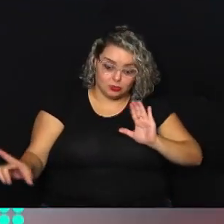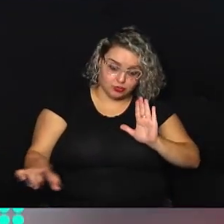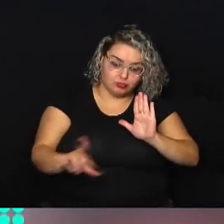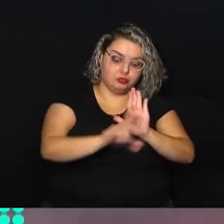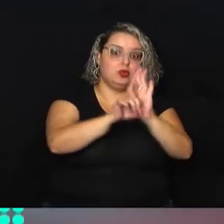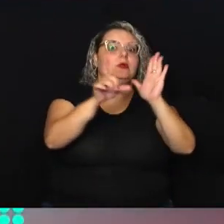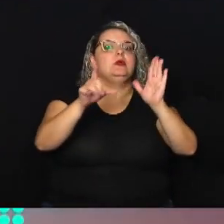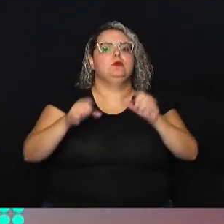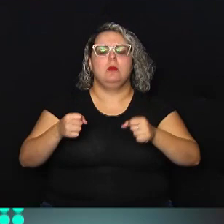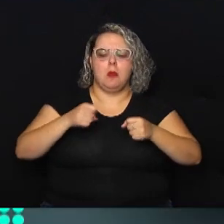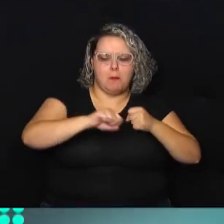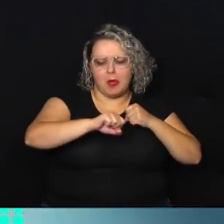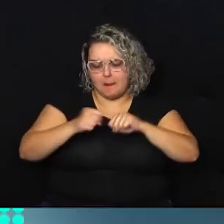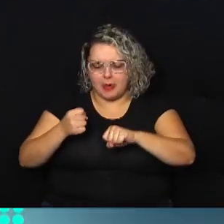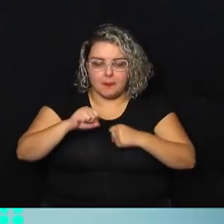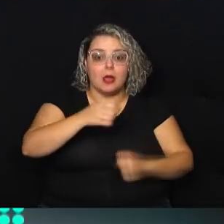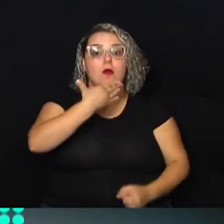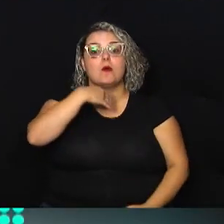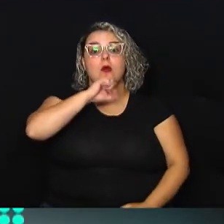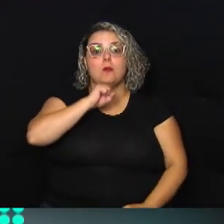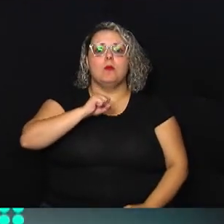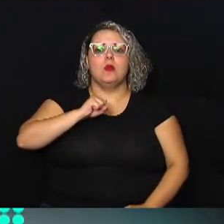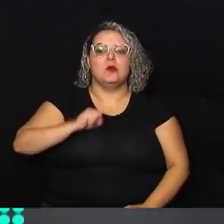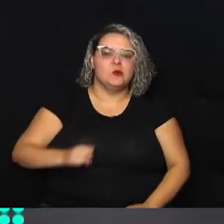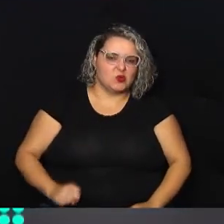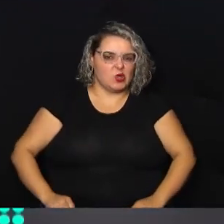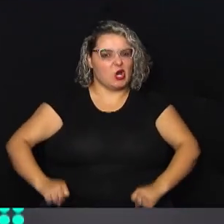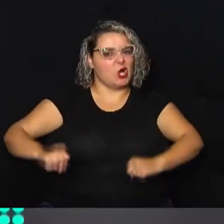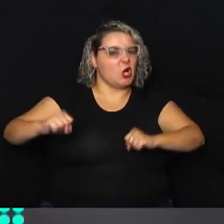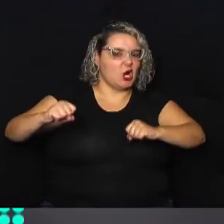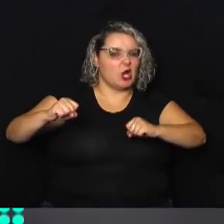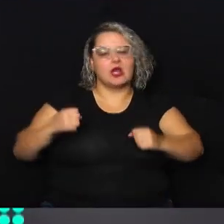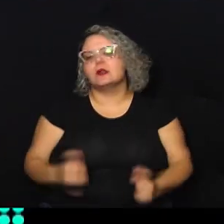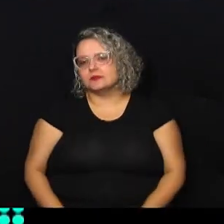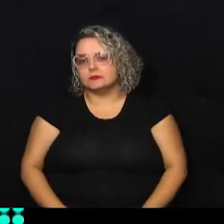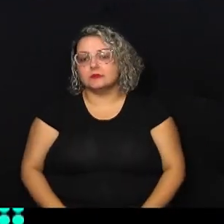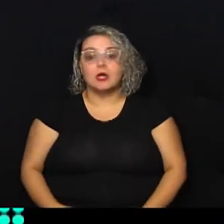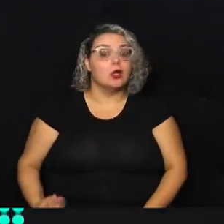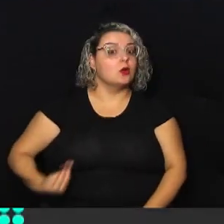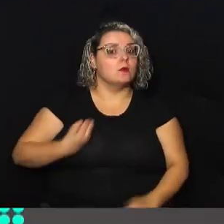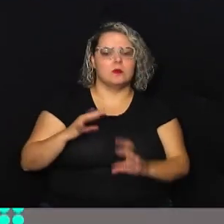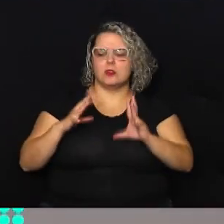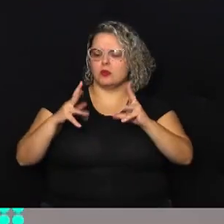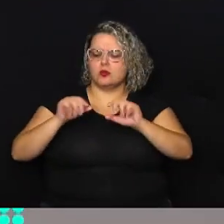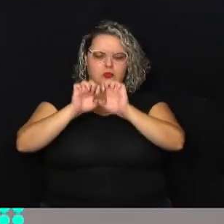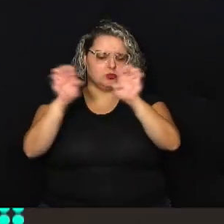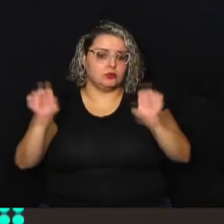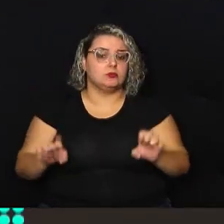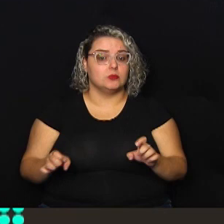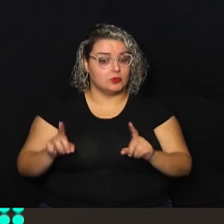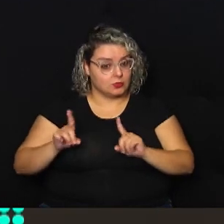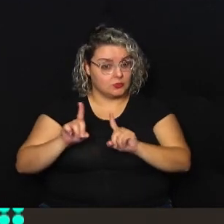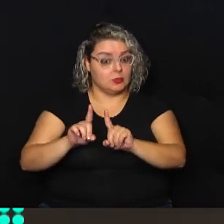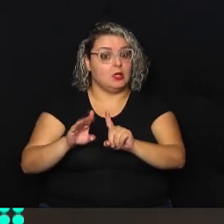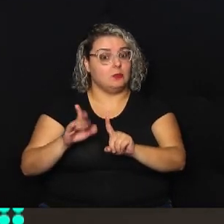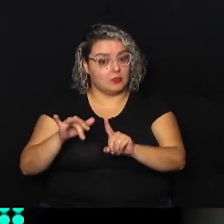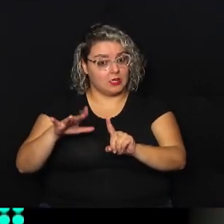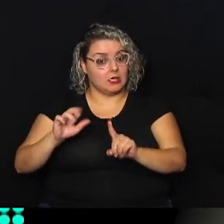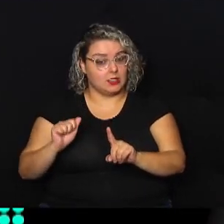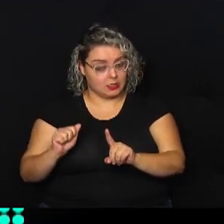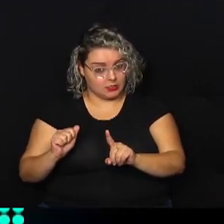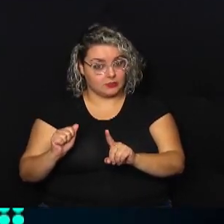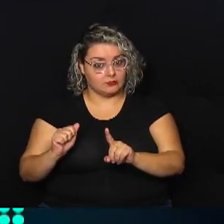seu pai e o eterno Rocky Balboa. De repente, com a vida toda estruturada, ao lado de Bianca, Creed